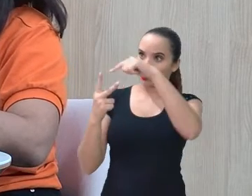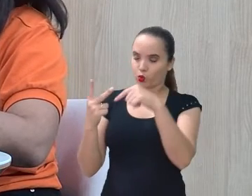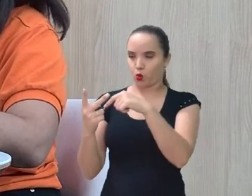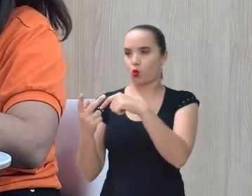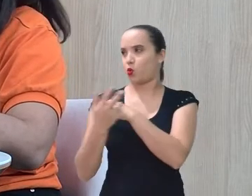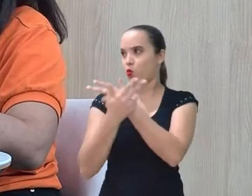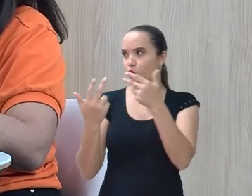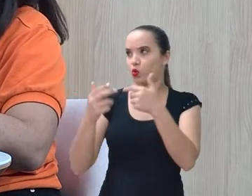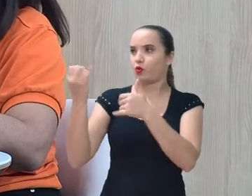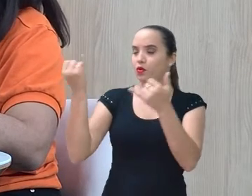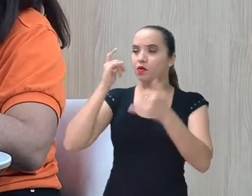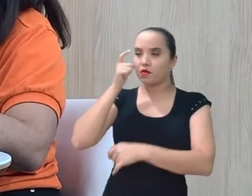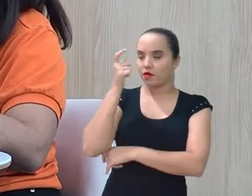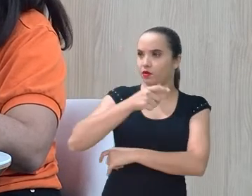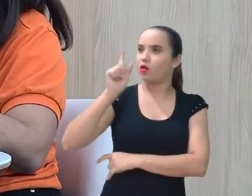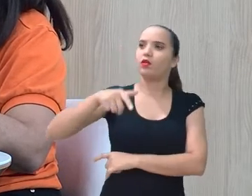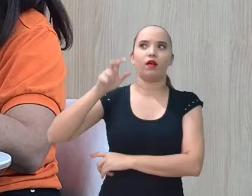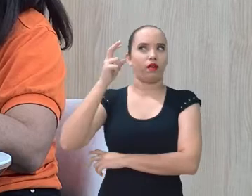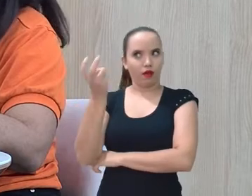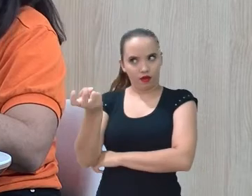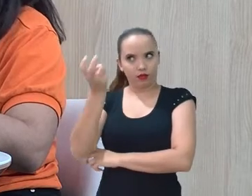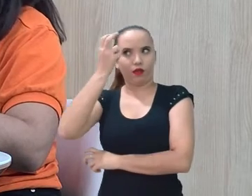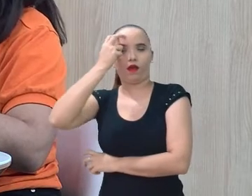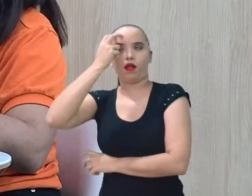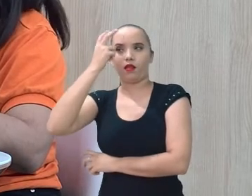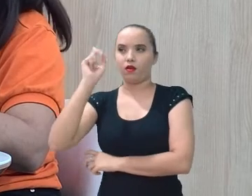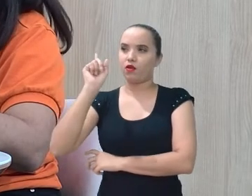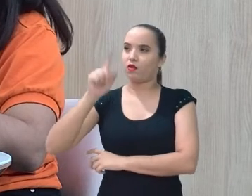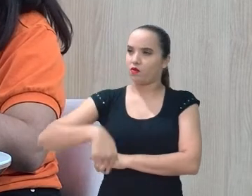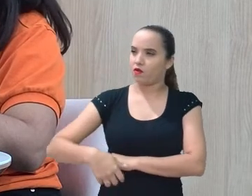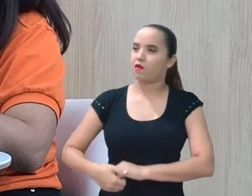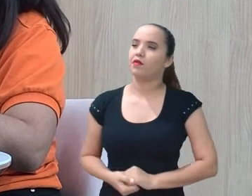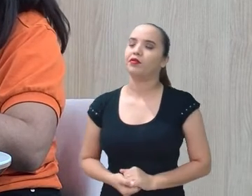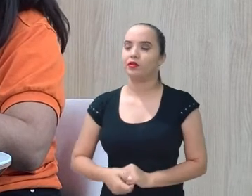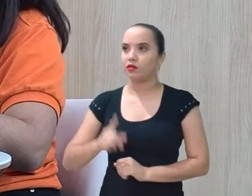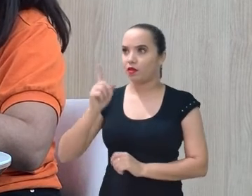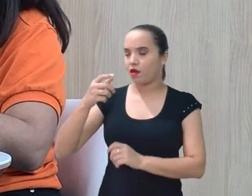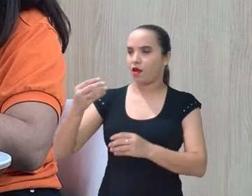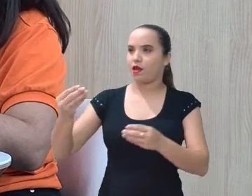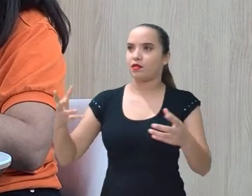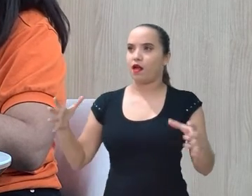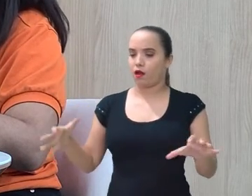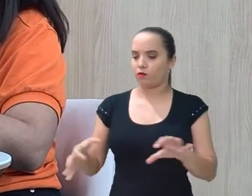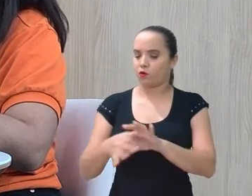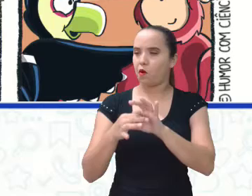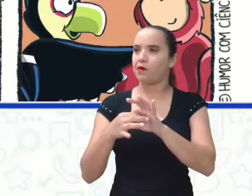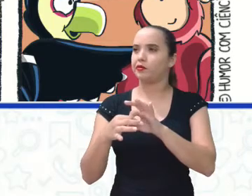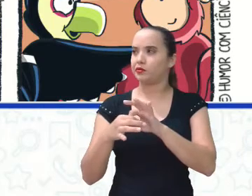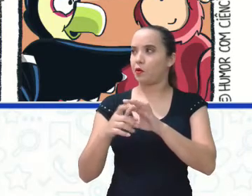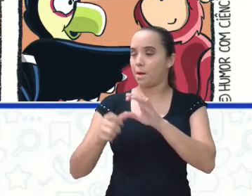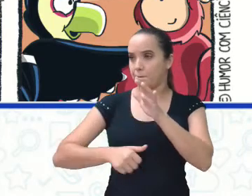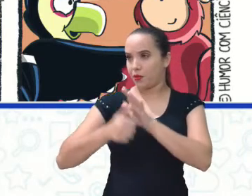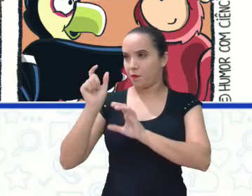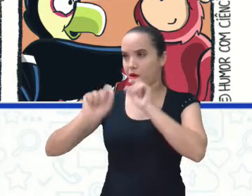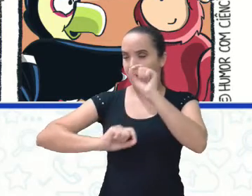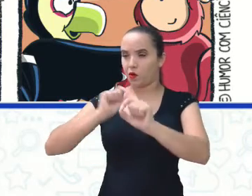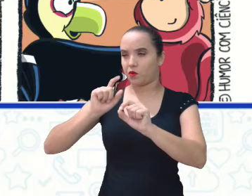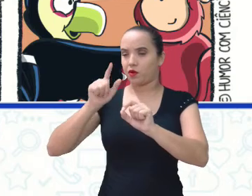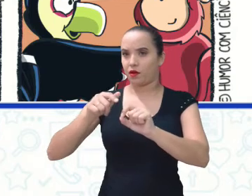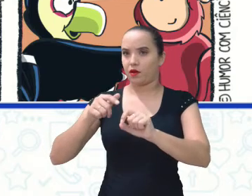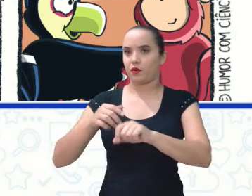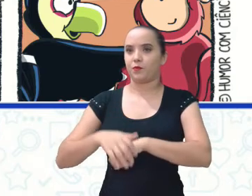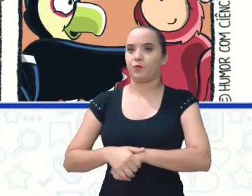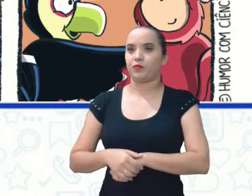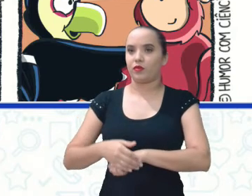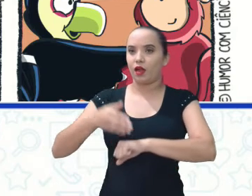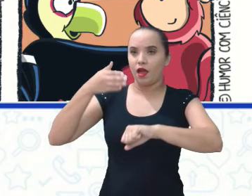tirinha. É uma tirinha muito inteligente, né? Porque ele faz associação entre Primeiro, quando ele fala acesse